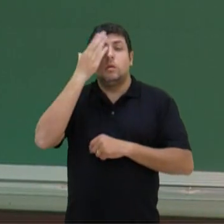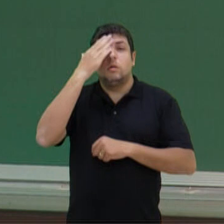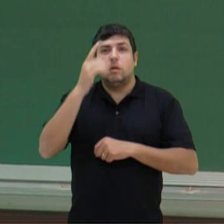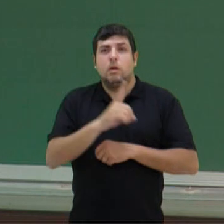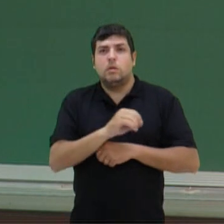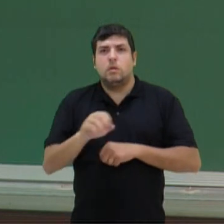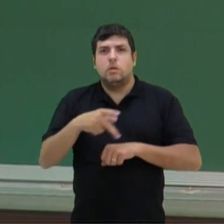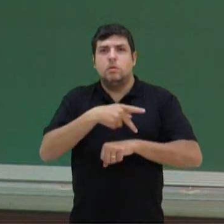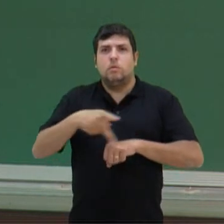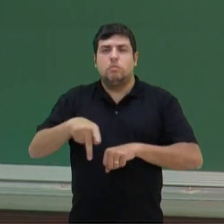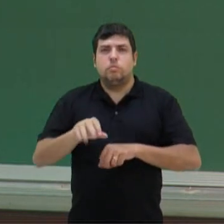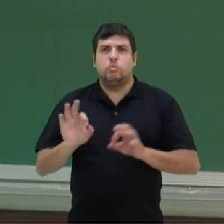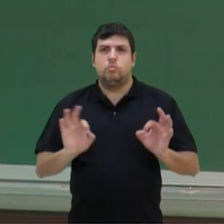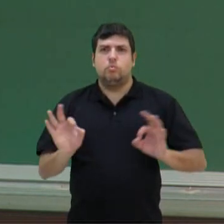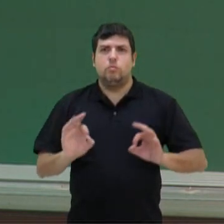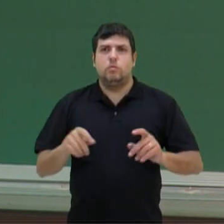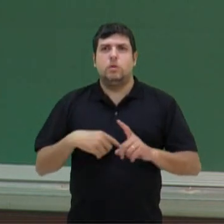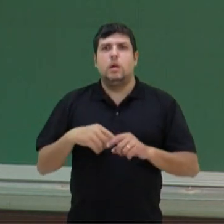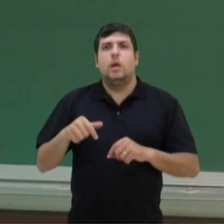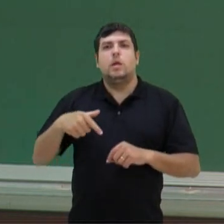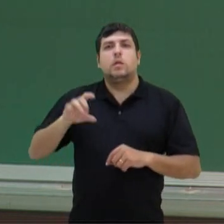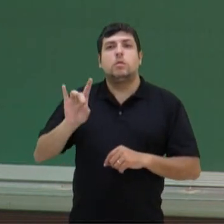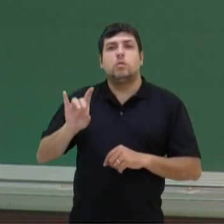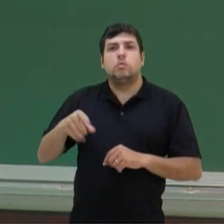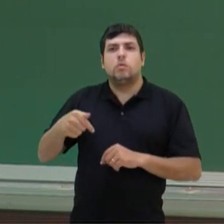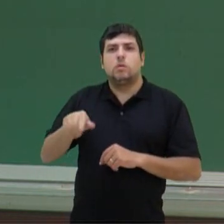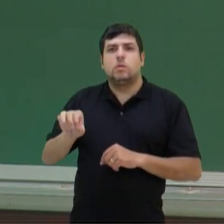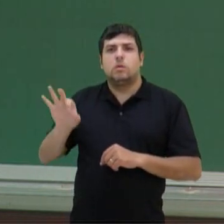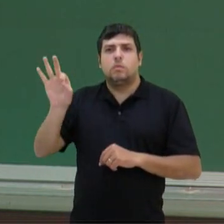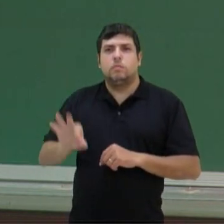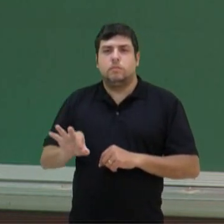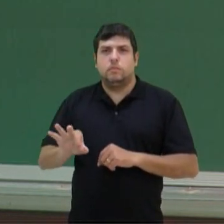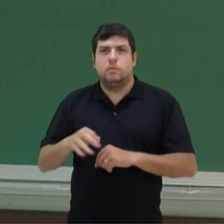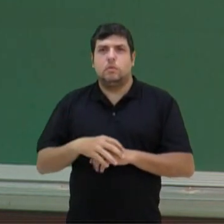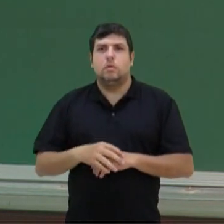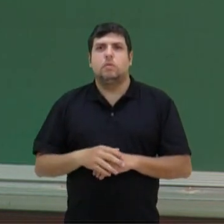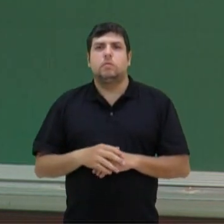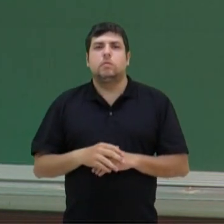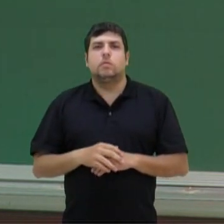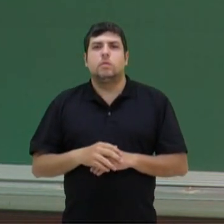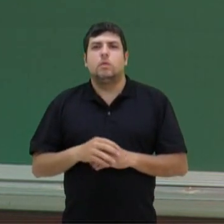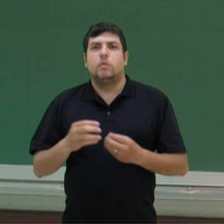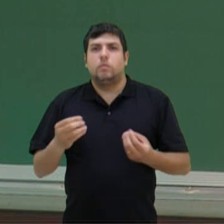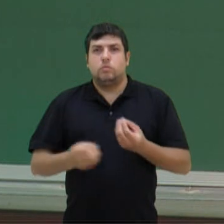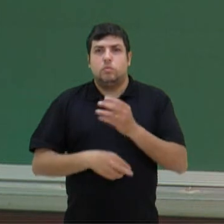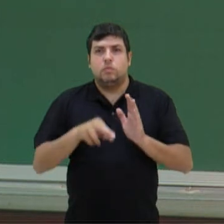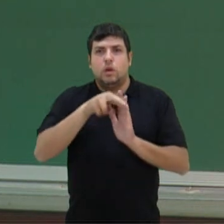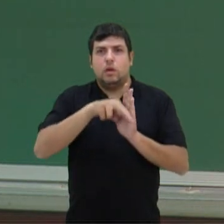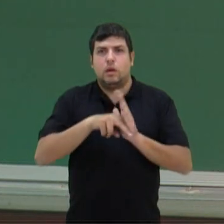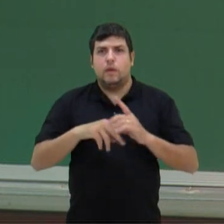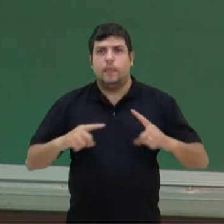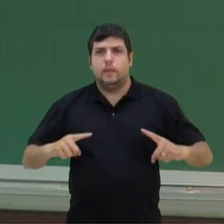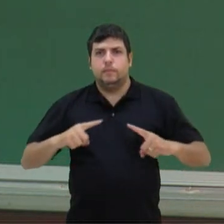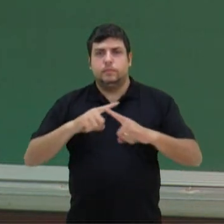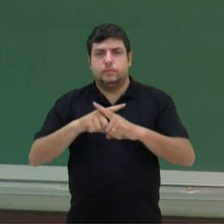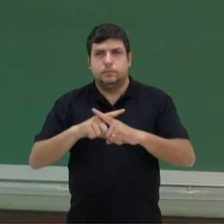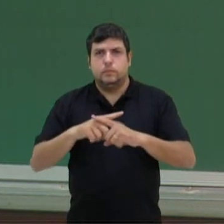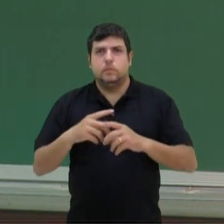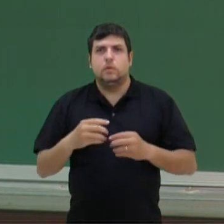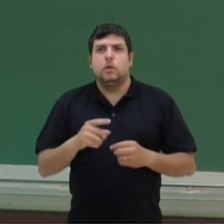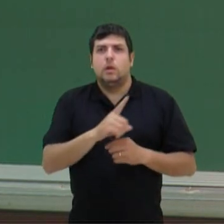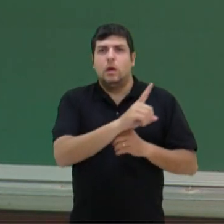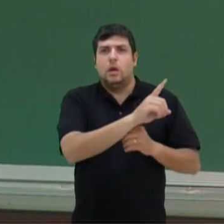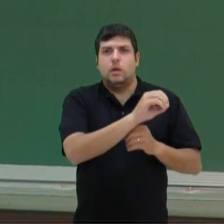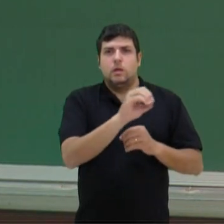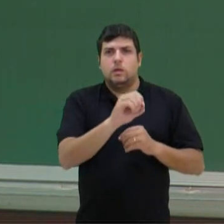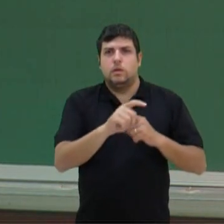tem 70% de pureza, tá? Faço a minha regrinha de 3 multiplicando cruzado e eu vou ter 100